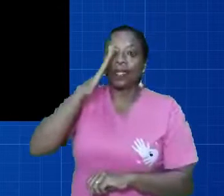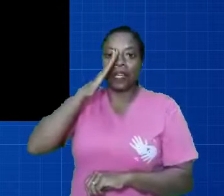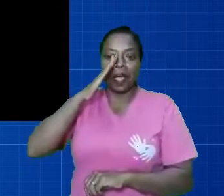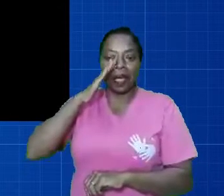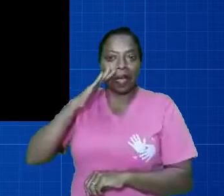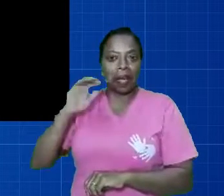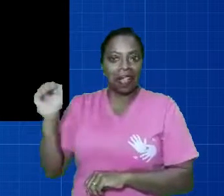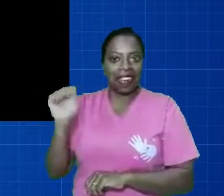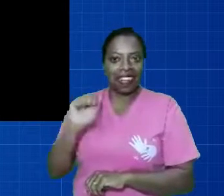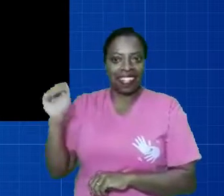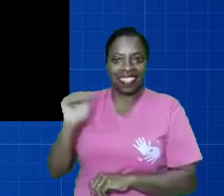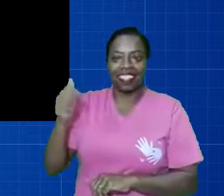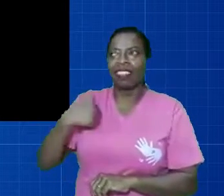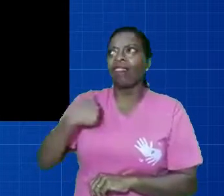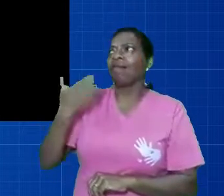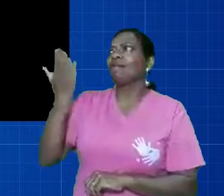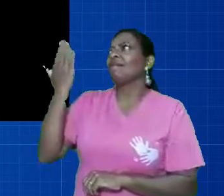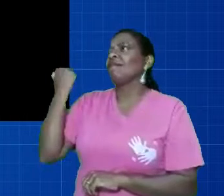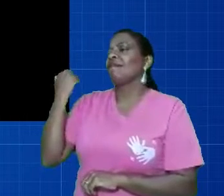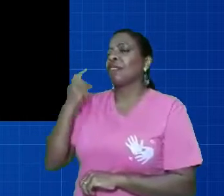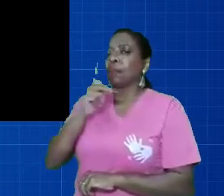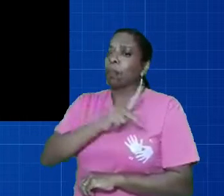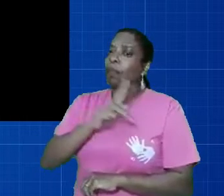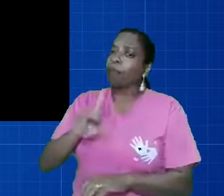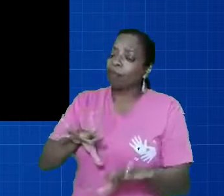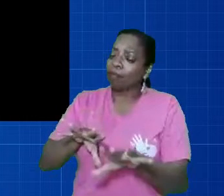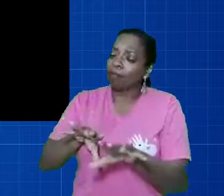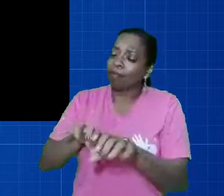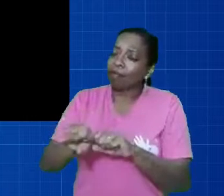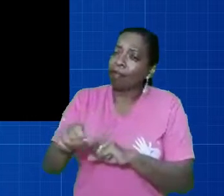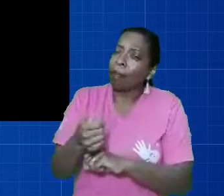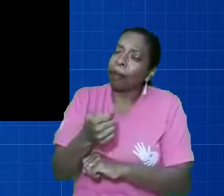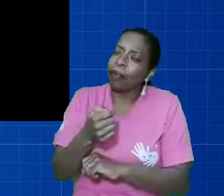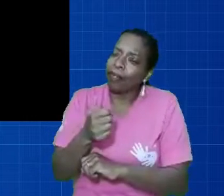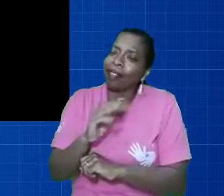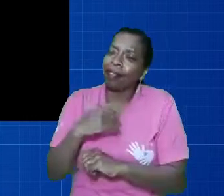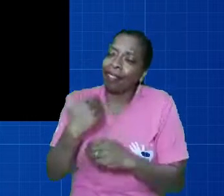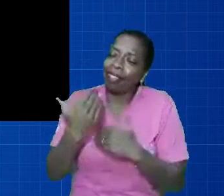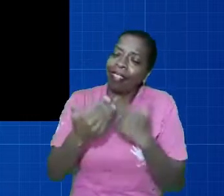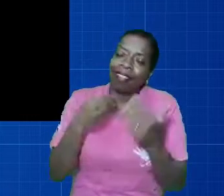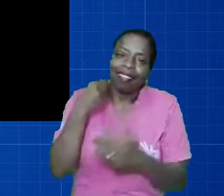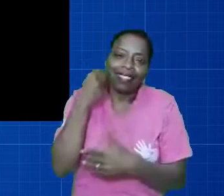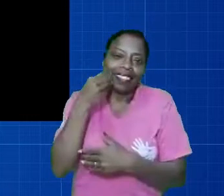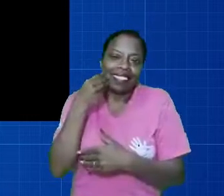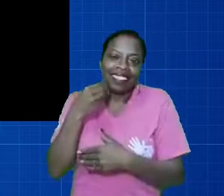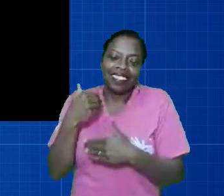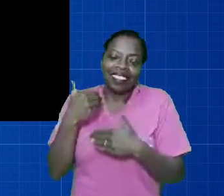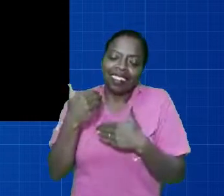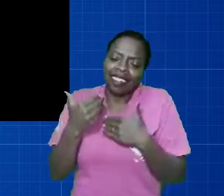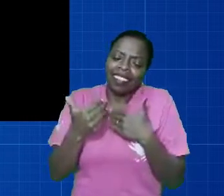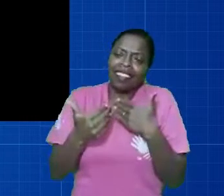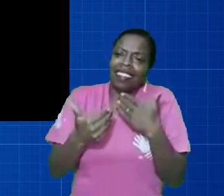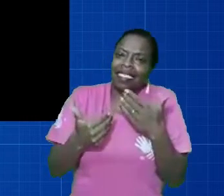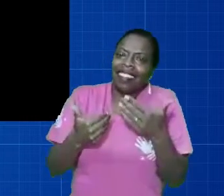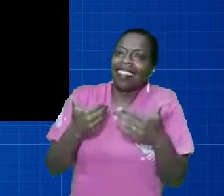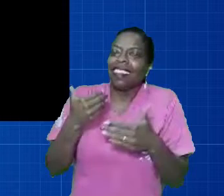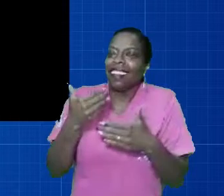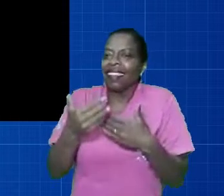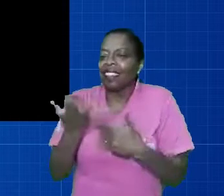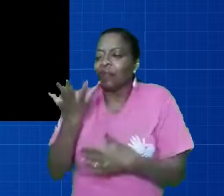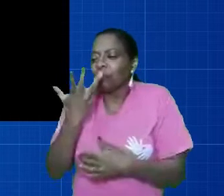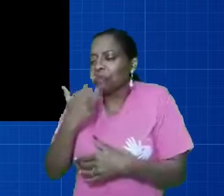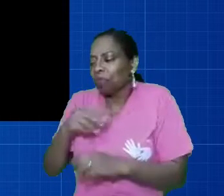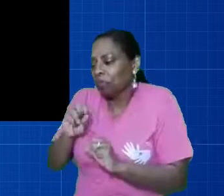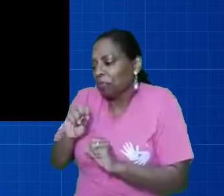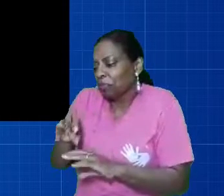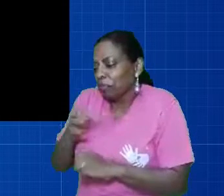né, eu era um professor recém-formado, né, tinha alguma experiência com educação infantil, alguma